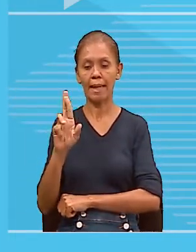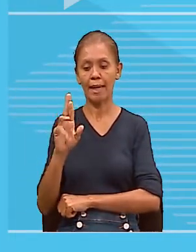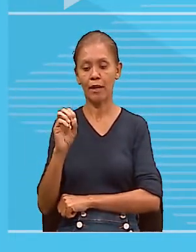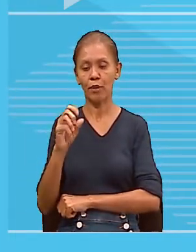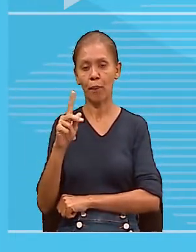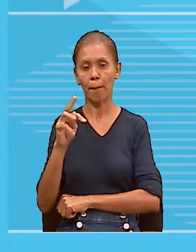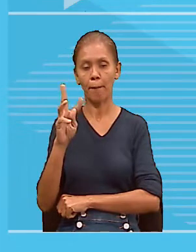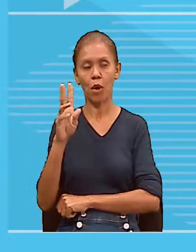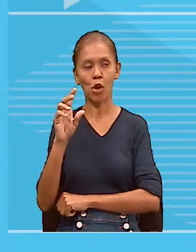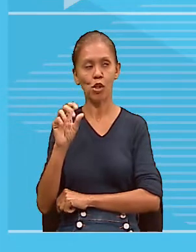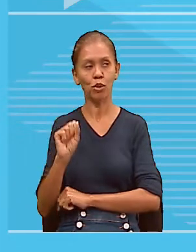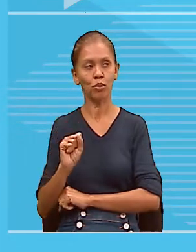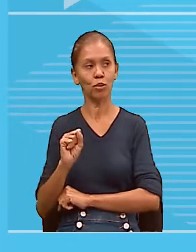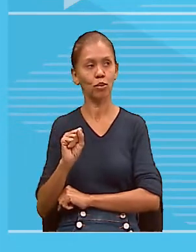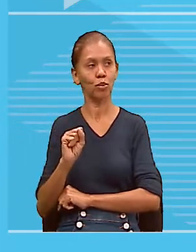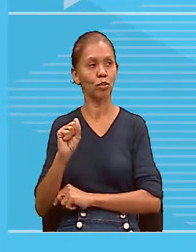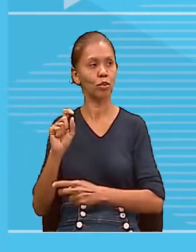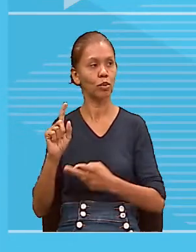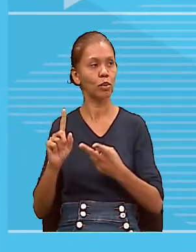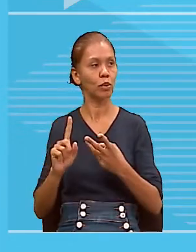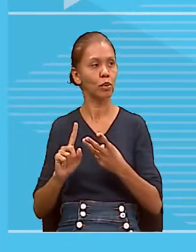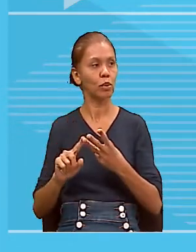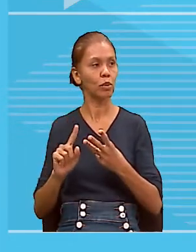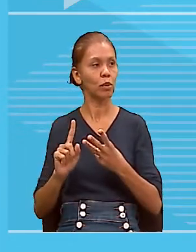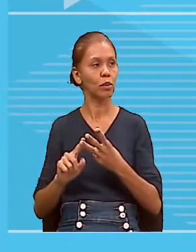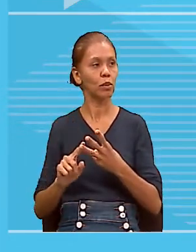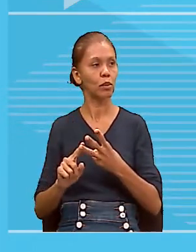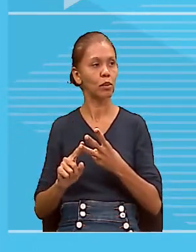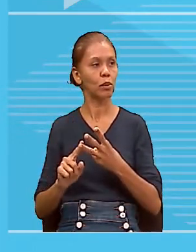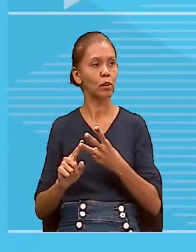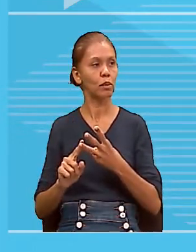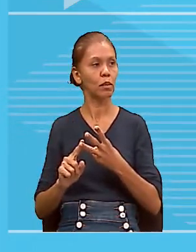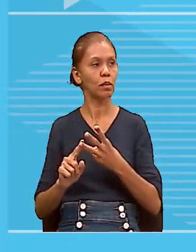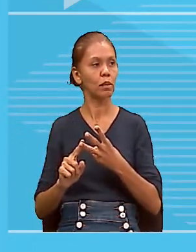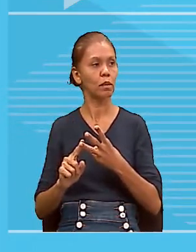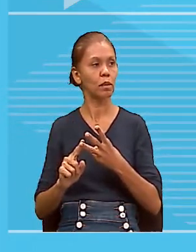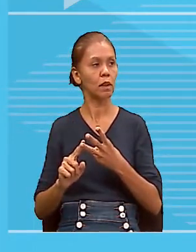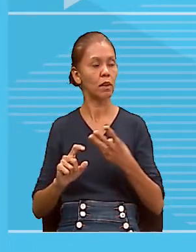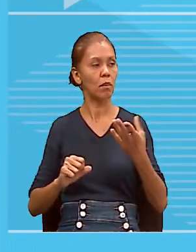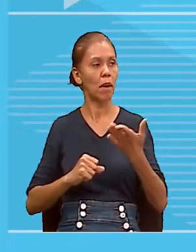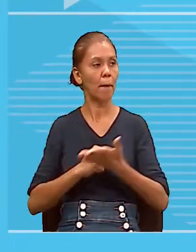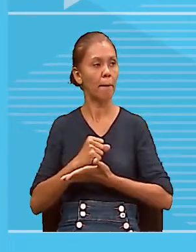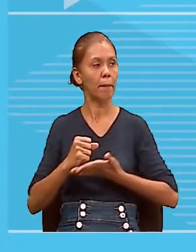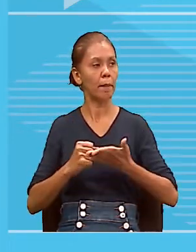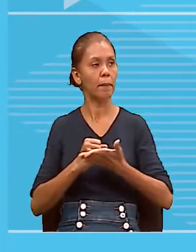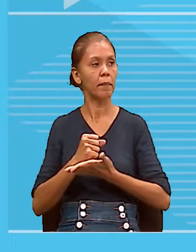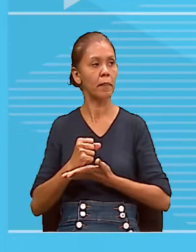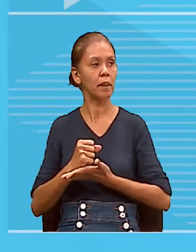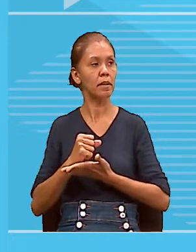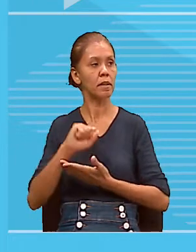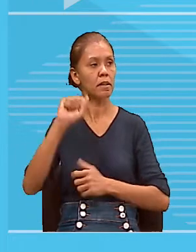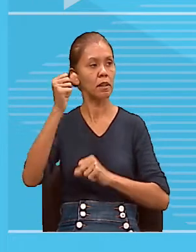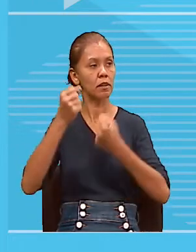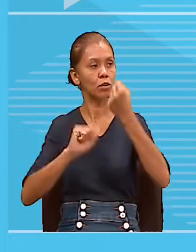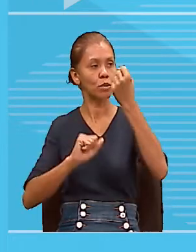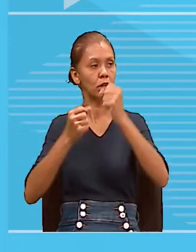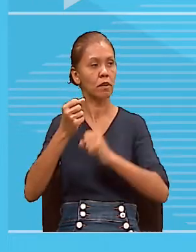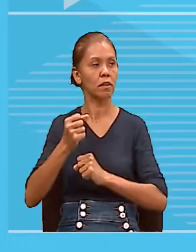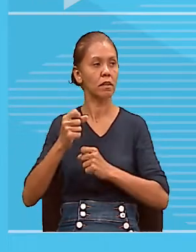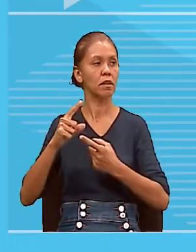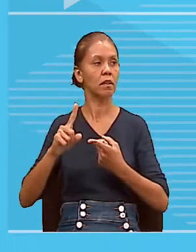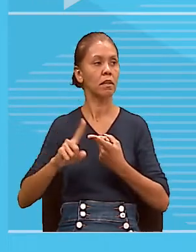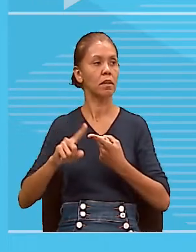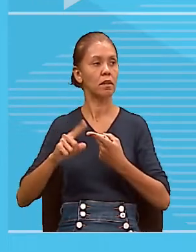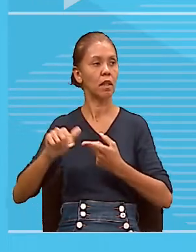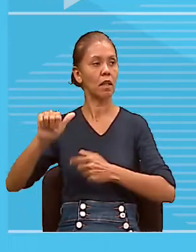estradas e aeroportos ou aí claro já vinha desde Era Vargas a indústria